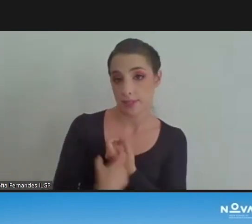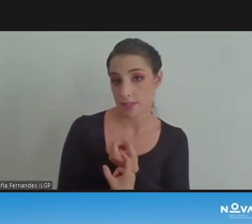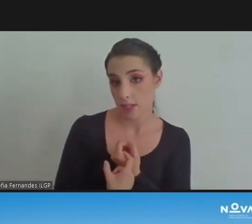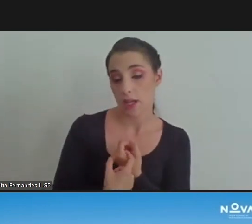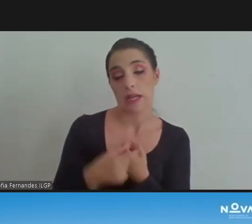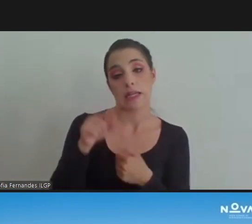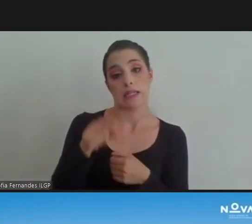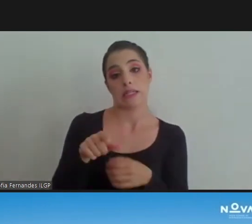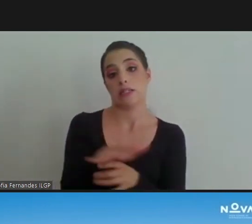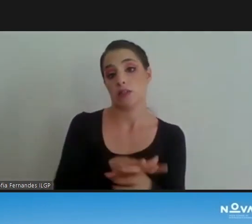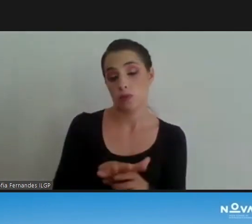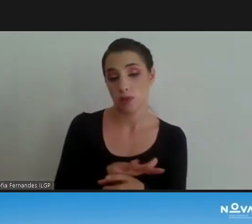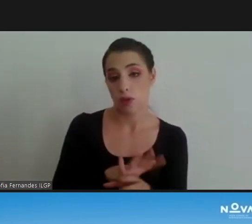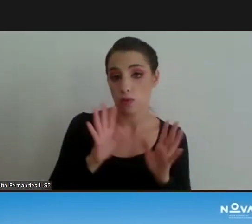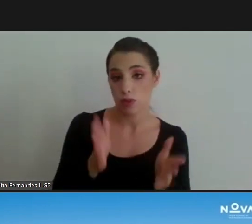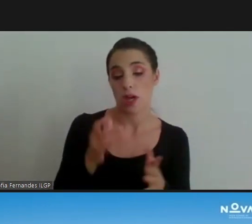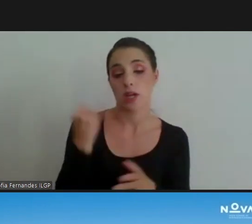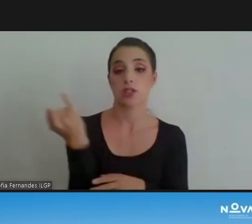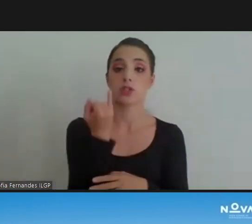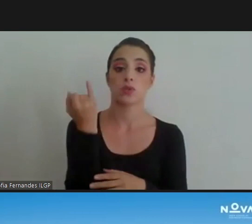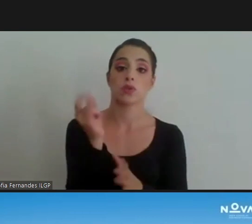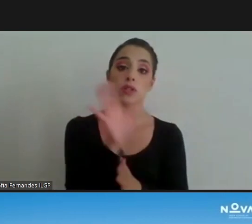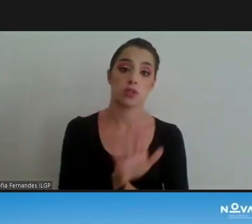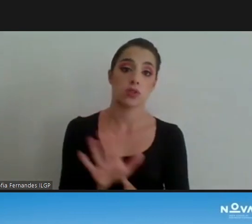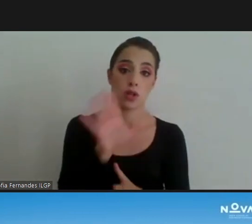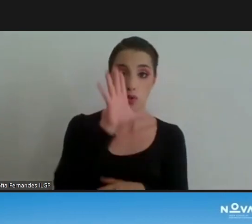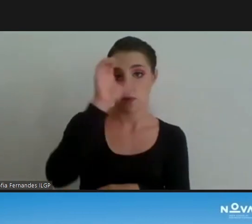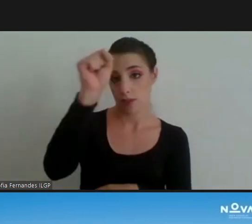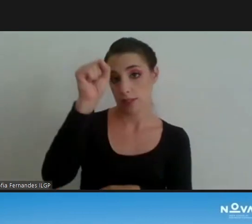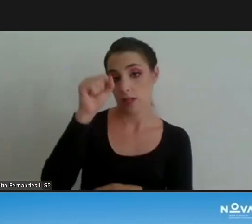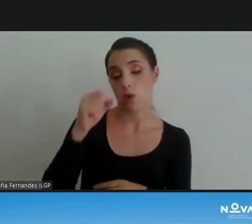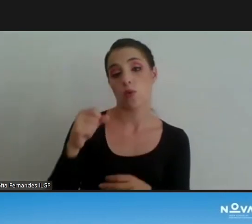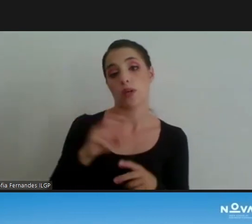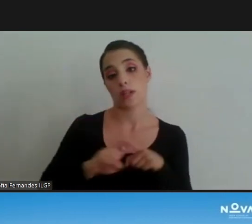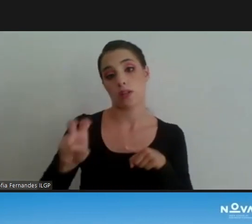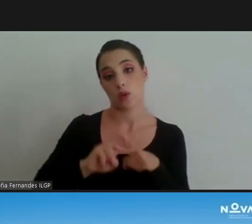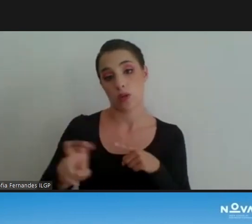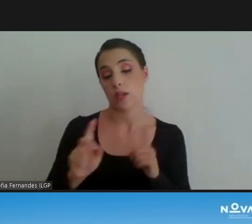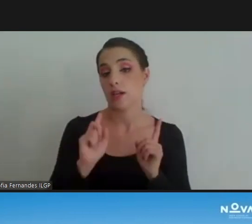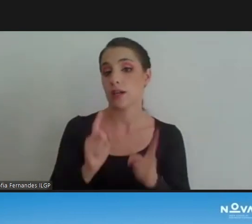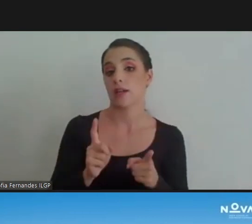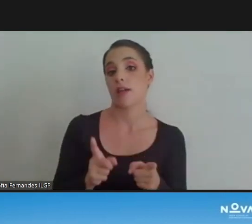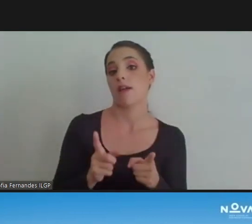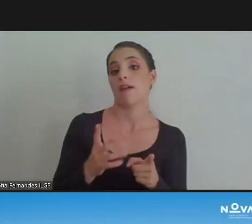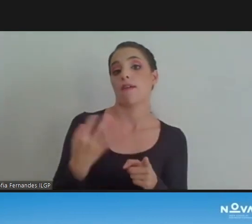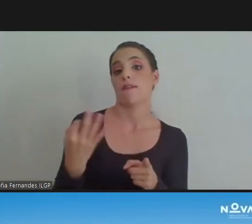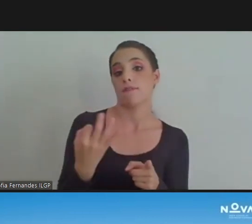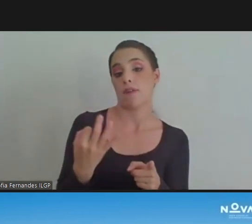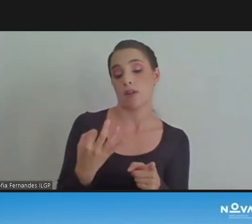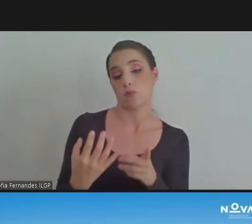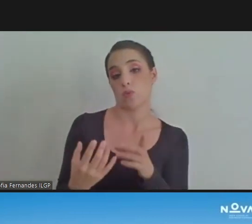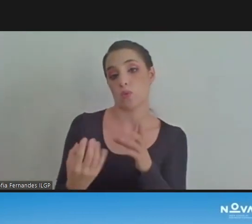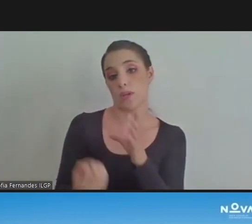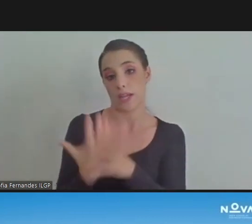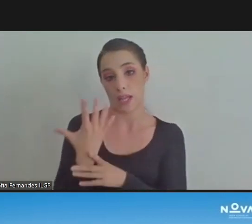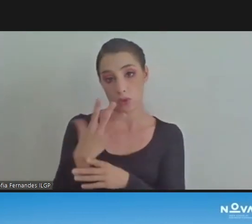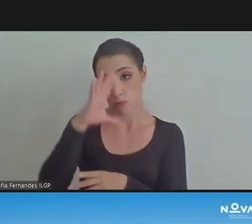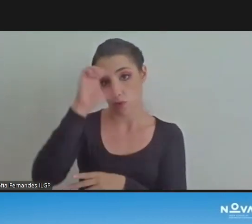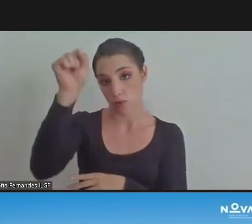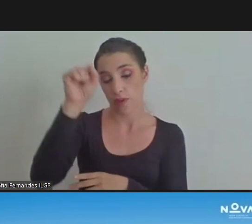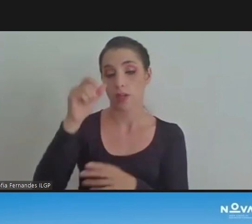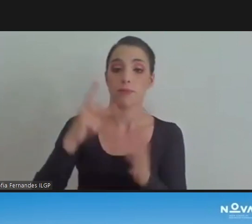já com o Instituto Nacional de Governação Eletrônica, que é o órgão criado pelo governo para zelar